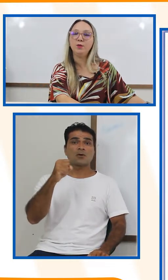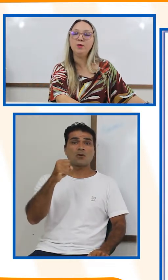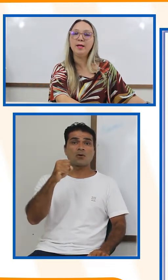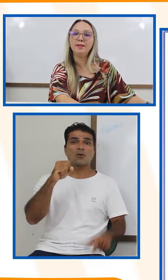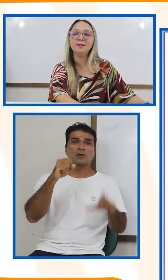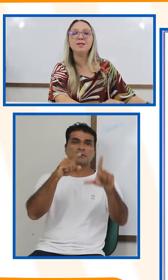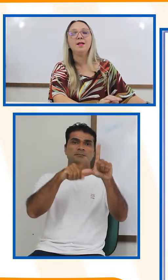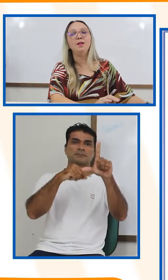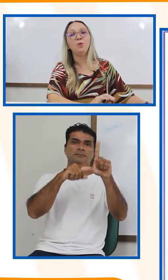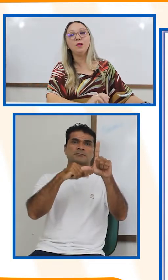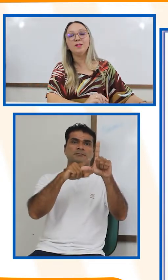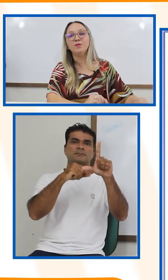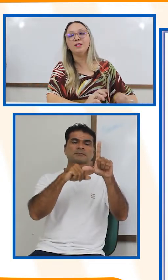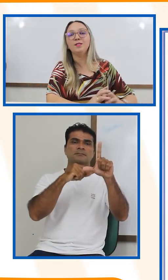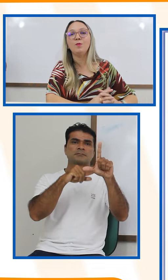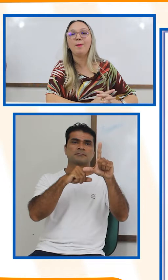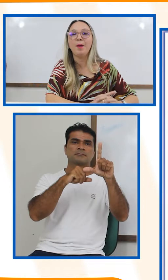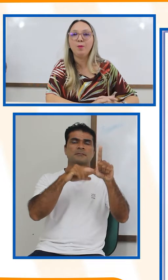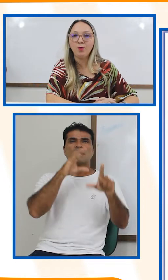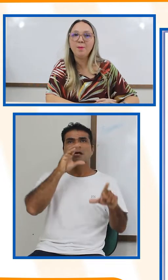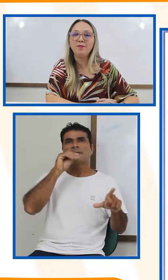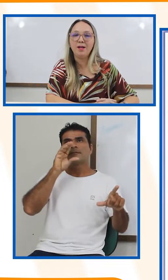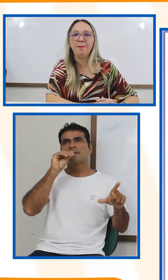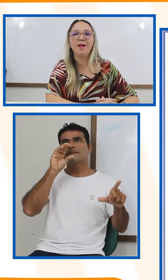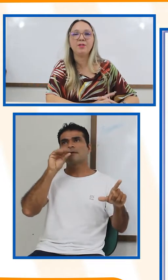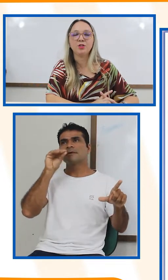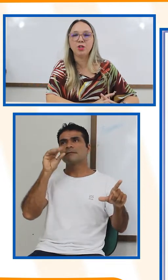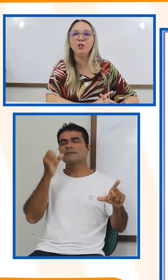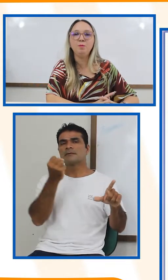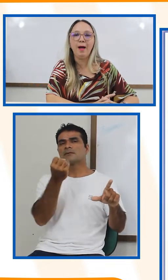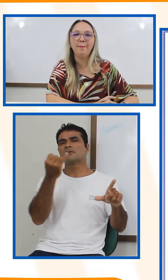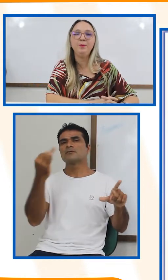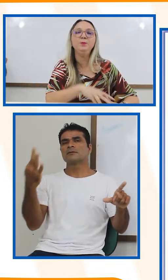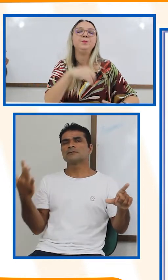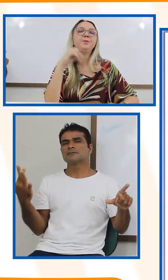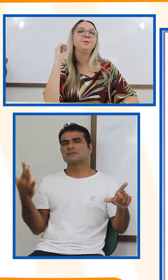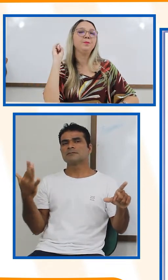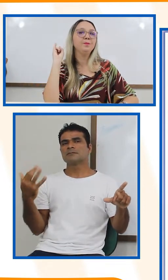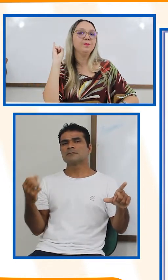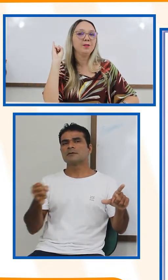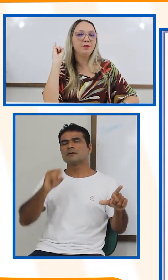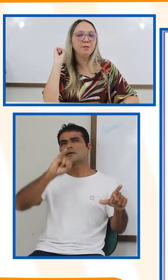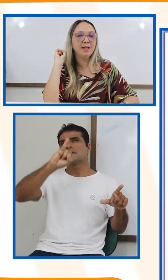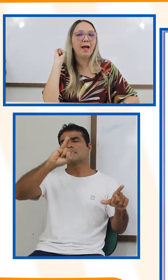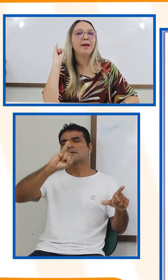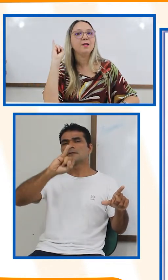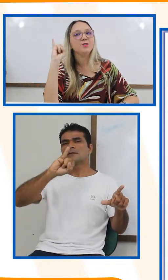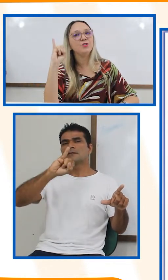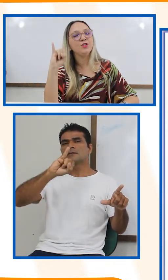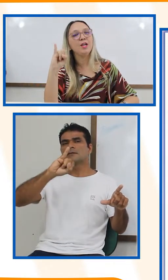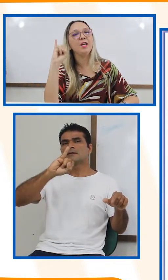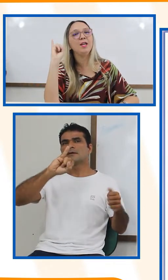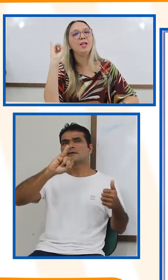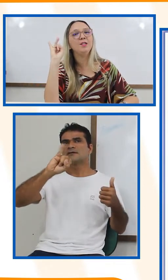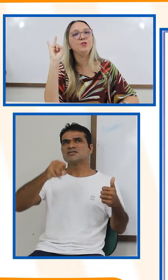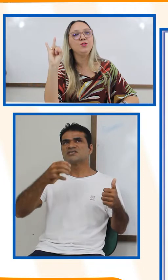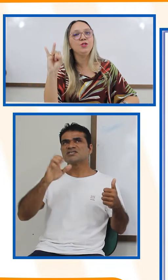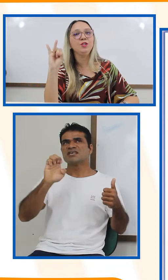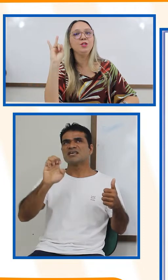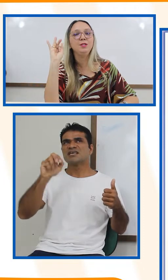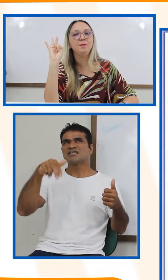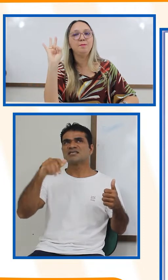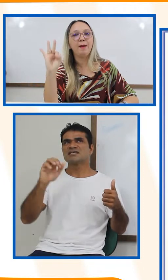Tem oito letras. E quantas vezes eu abro a boca para falar a palavra jenipapo? Vamos lá.